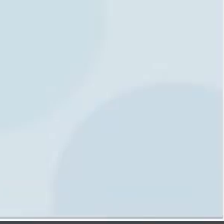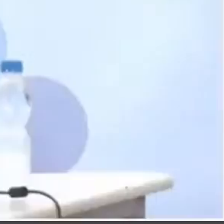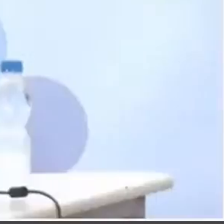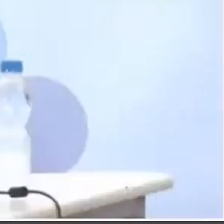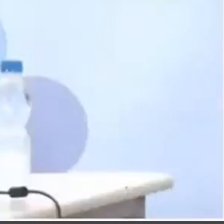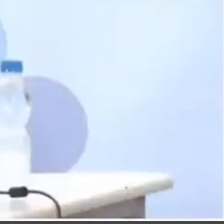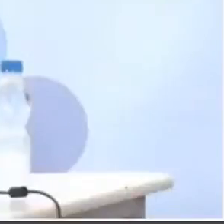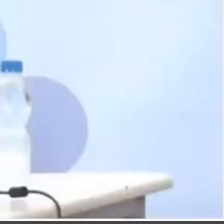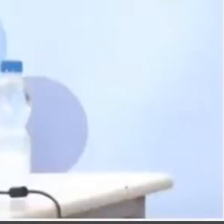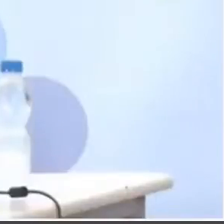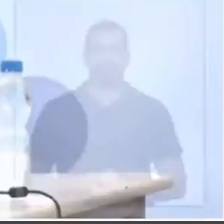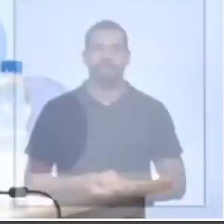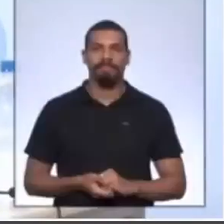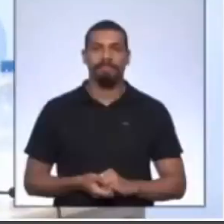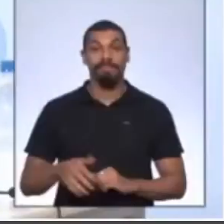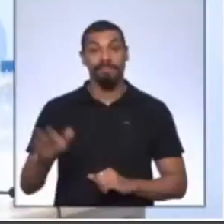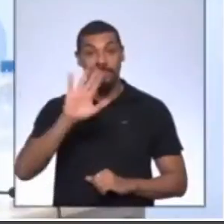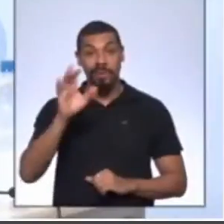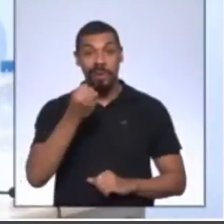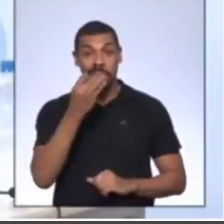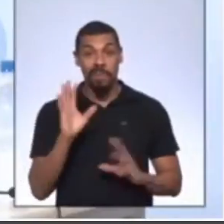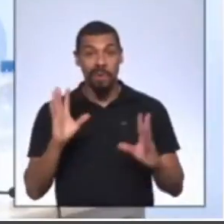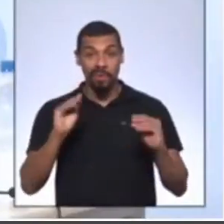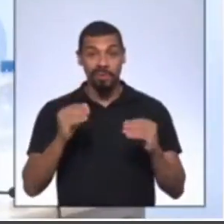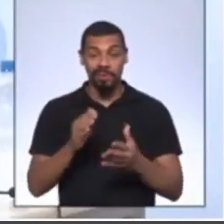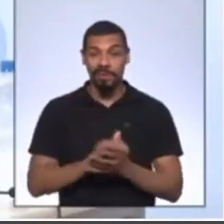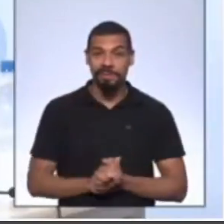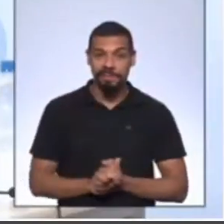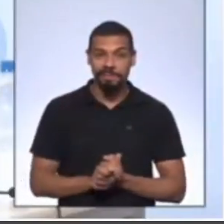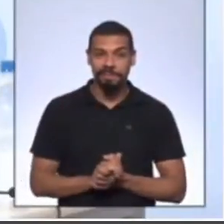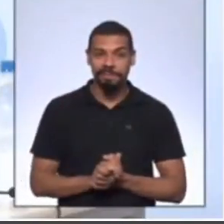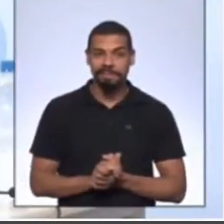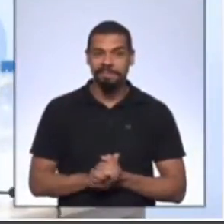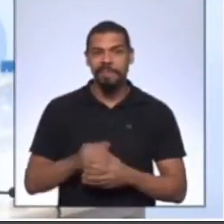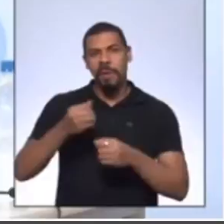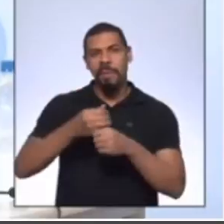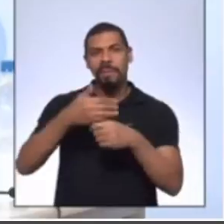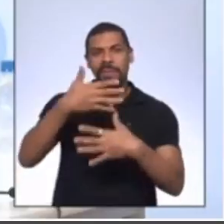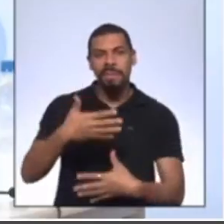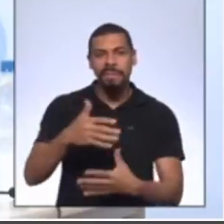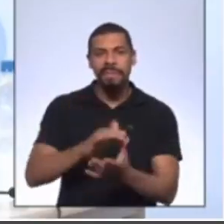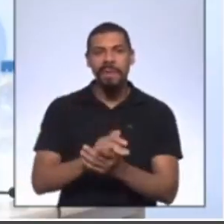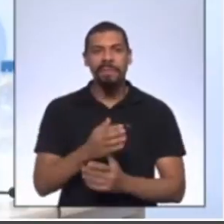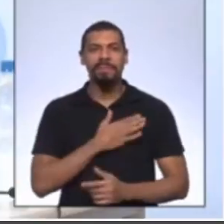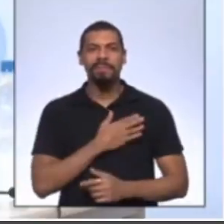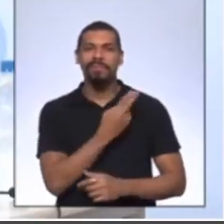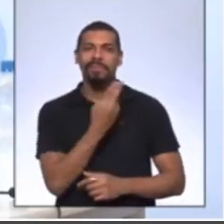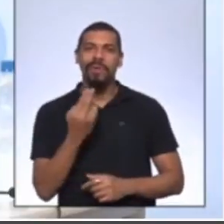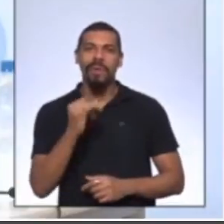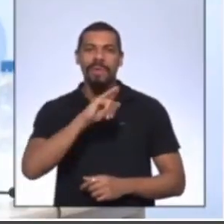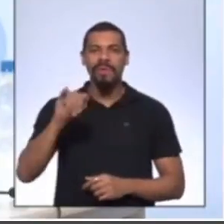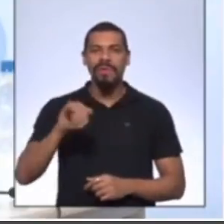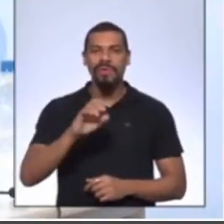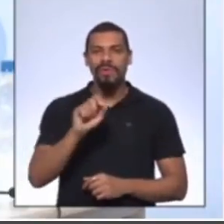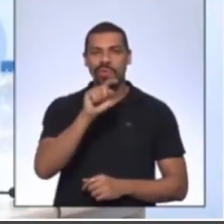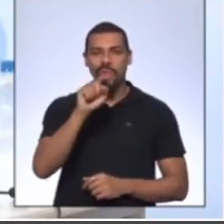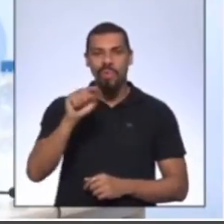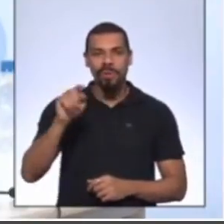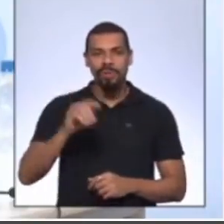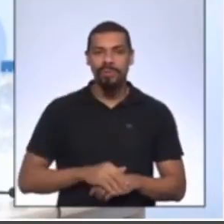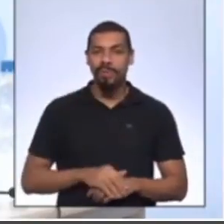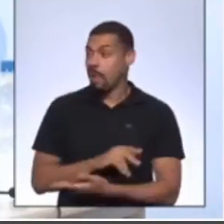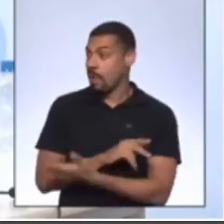aí oi pessoal estamos aqui de volta com a interação pelo chat meu nome é joão estou aqui